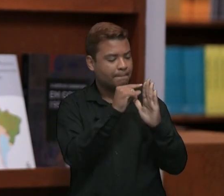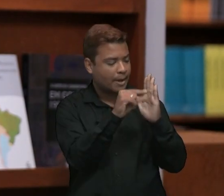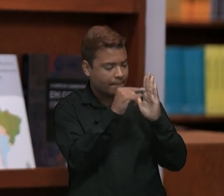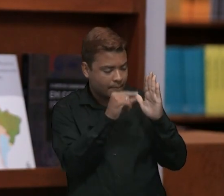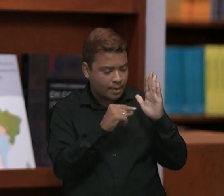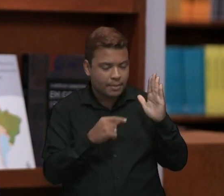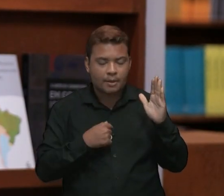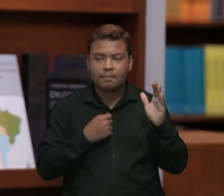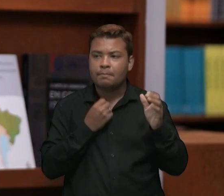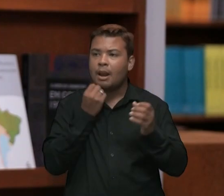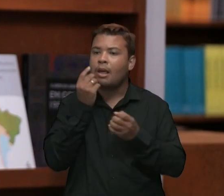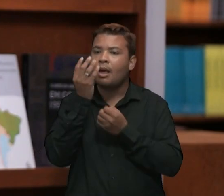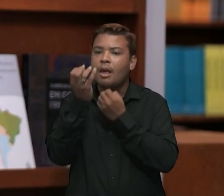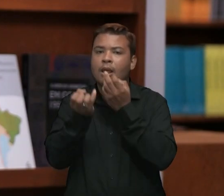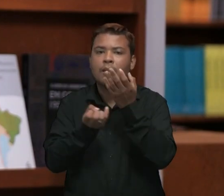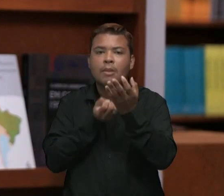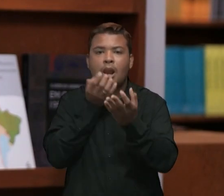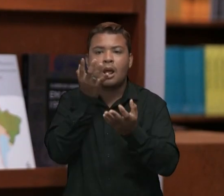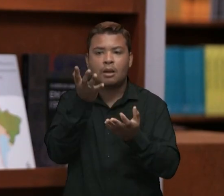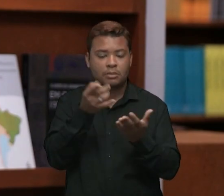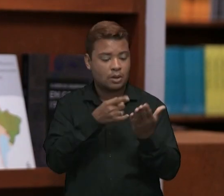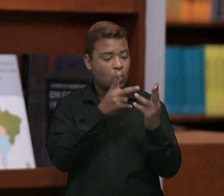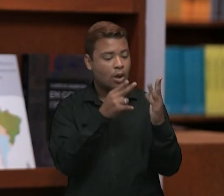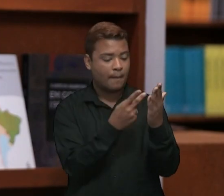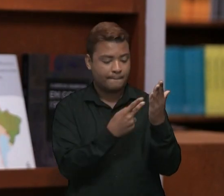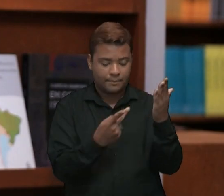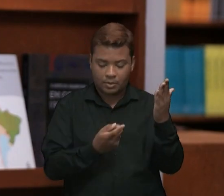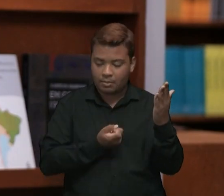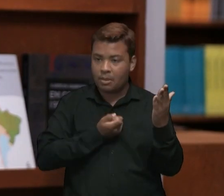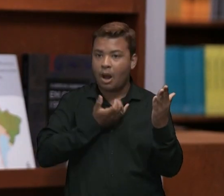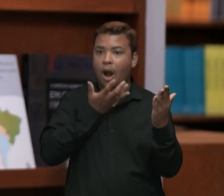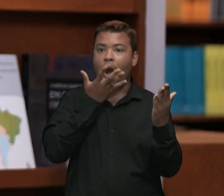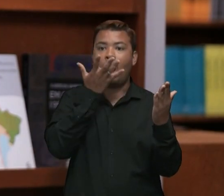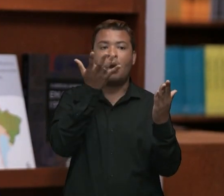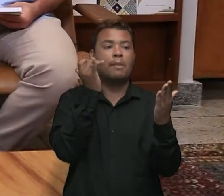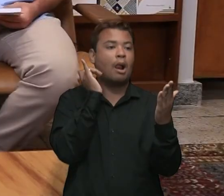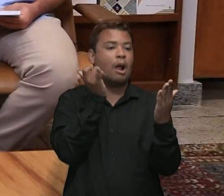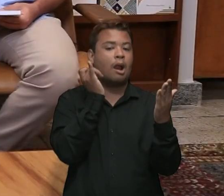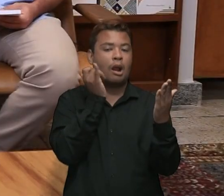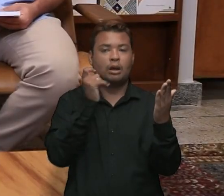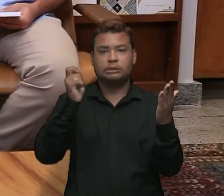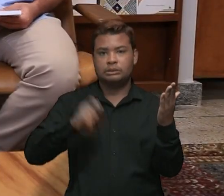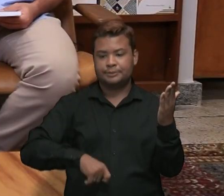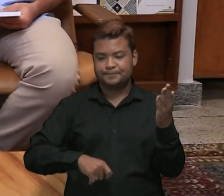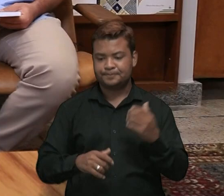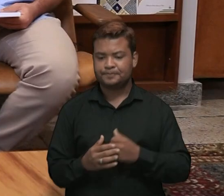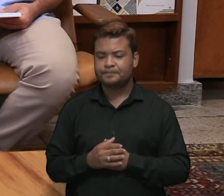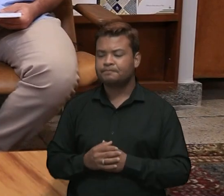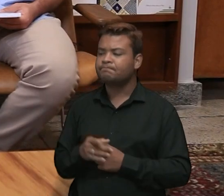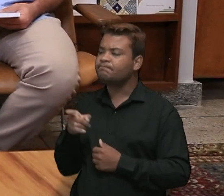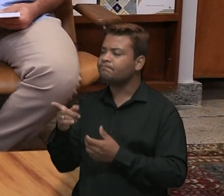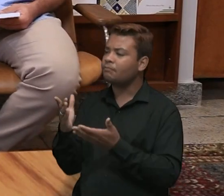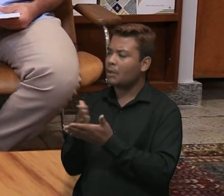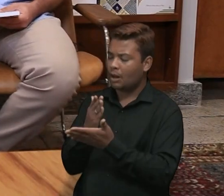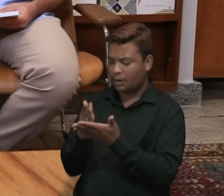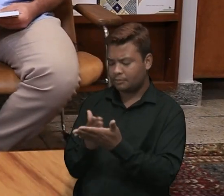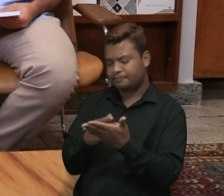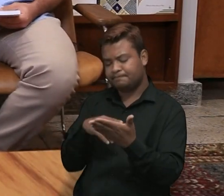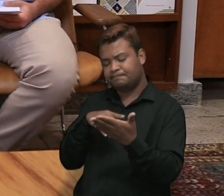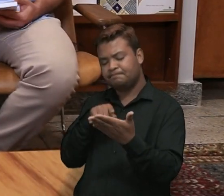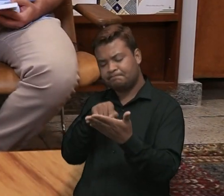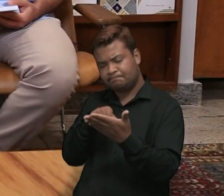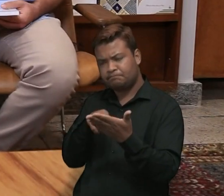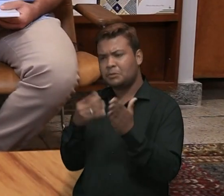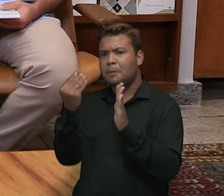execução vocal, né, dá corpo ao poema que na página é apenas uma potencialidade. E você, no seu livro, você apresenta